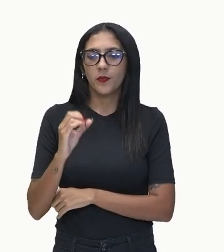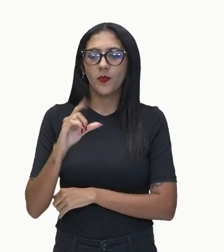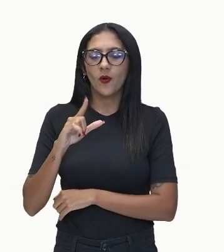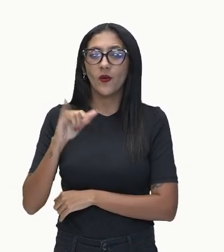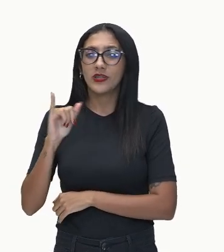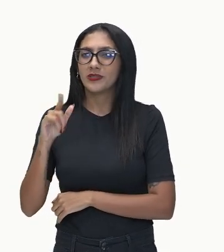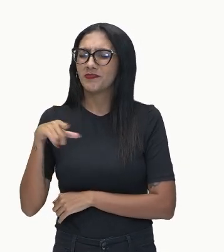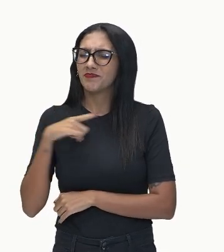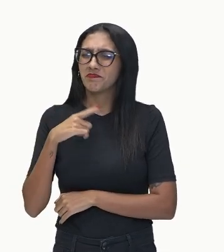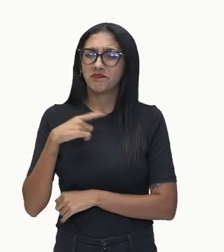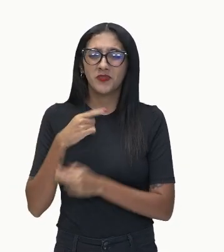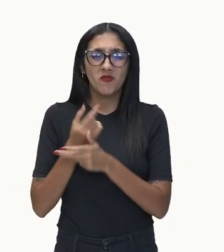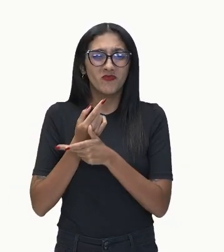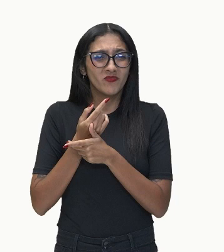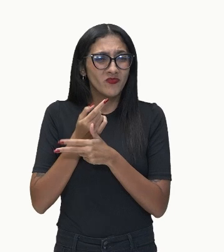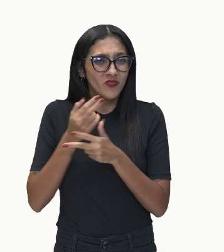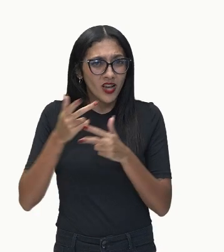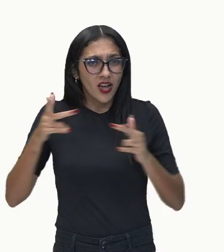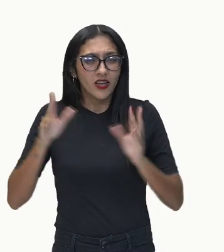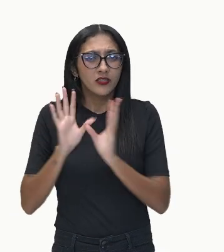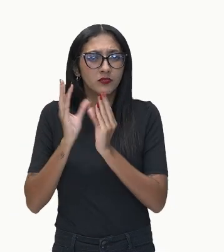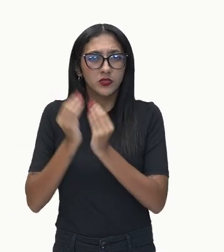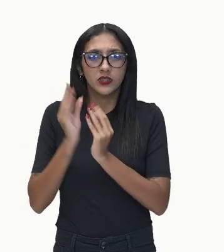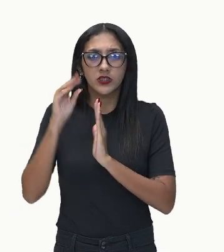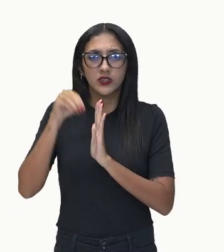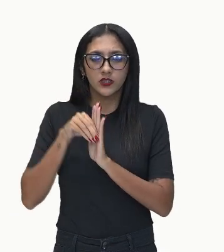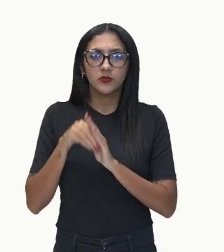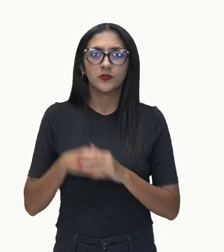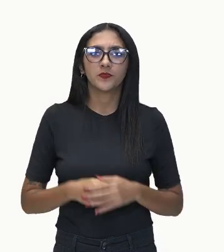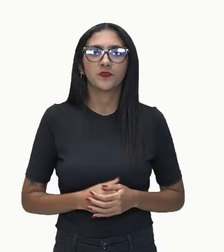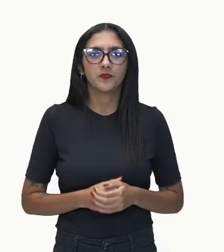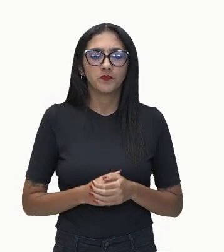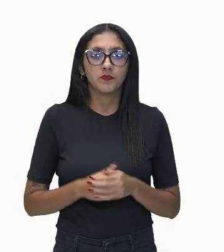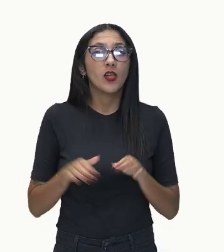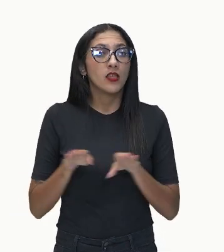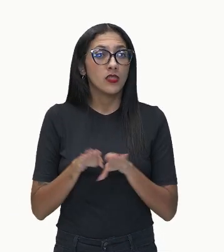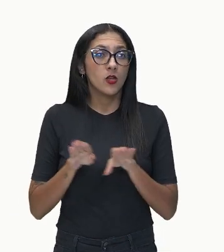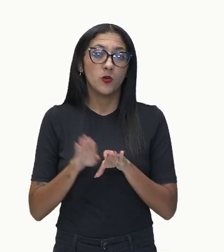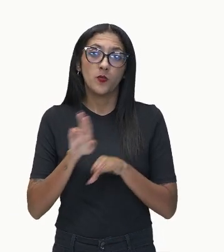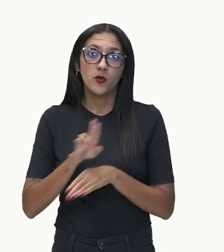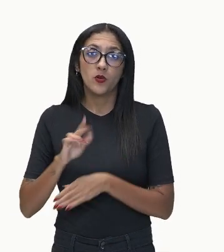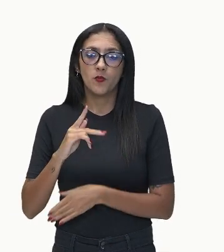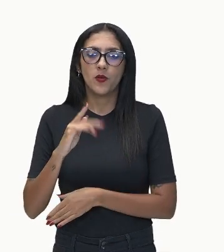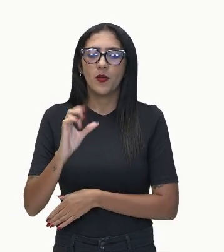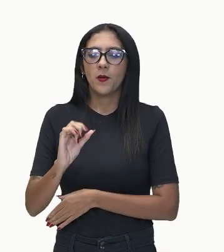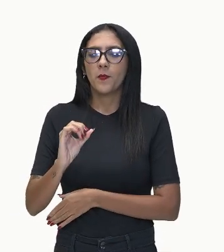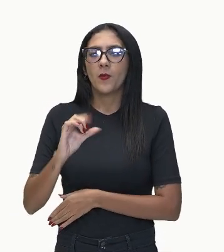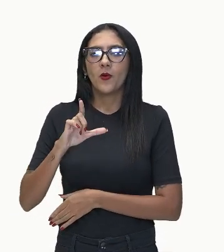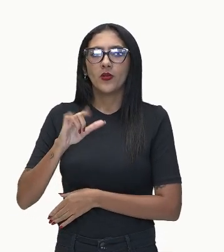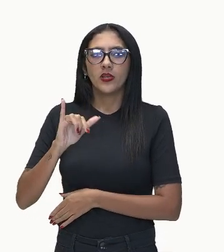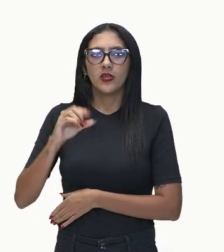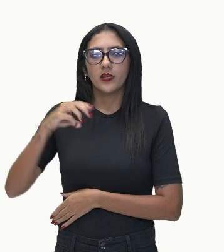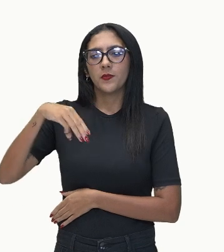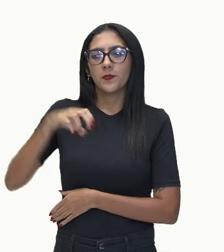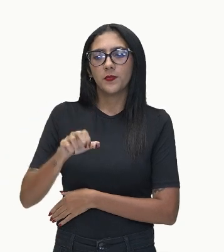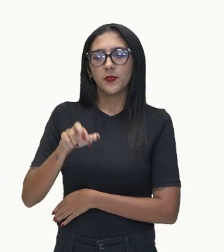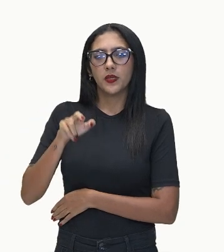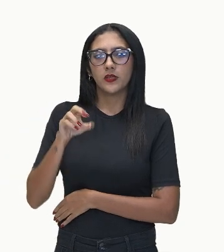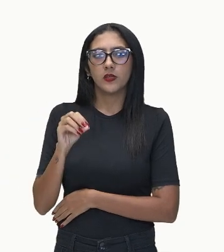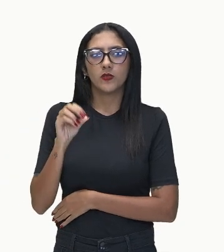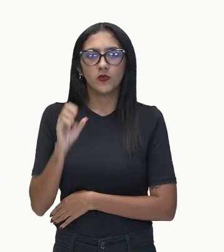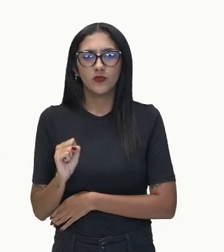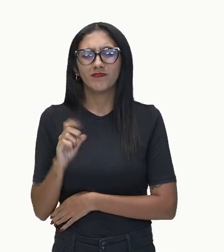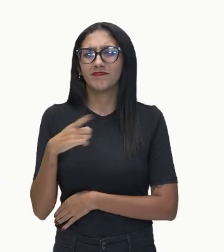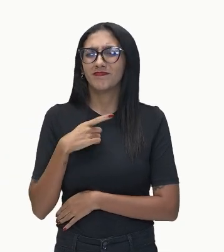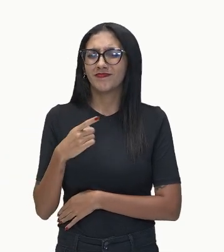muitos monossacarídeos e eles são conhecidos como polímeros. Então, ou seja, eles são formados por milhares